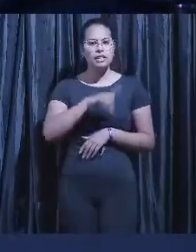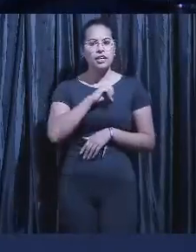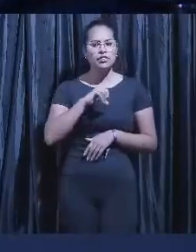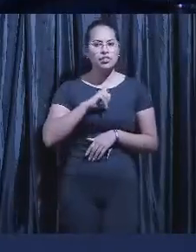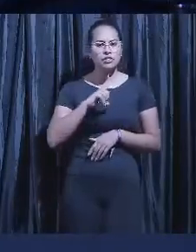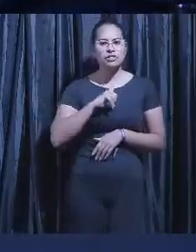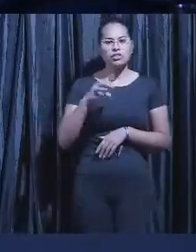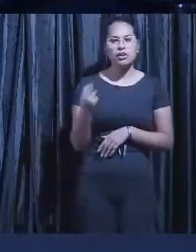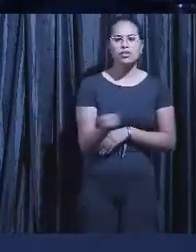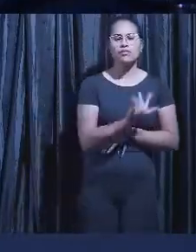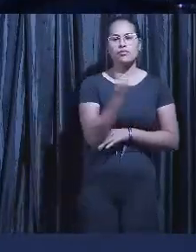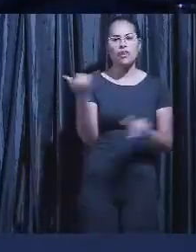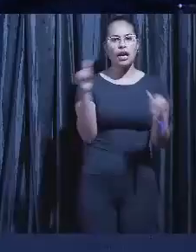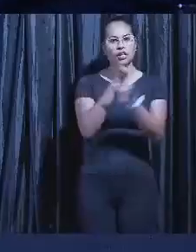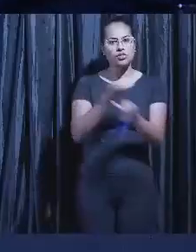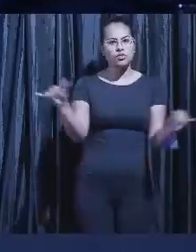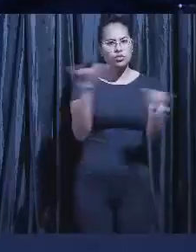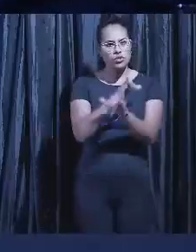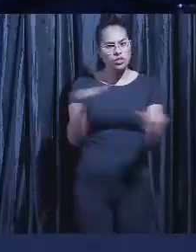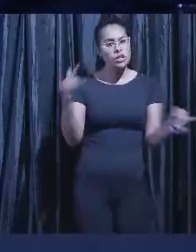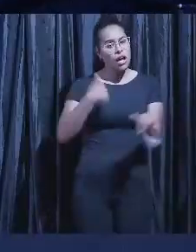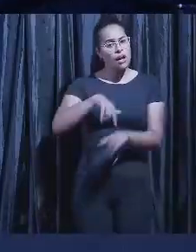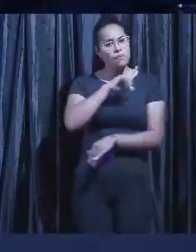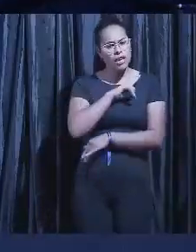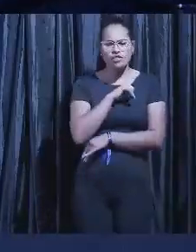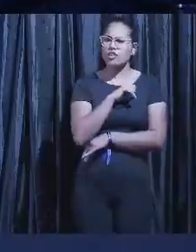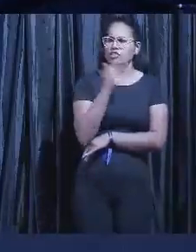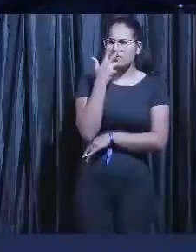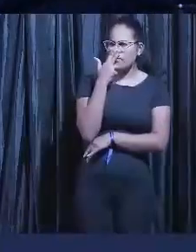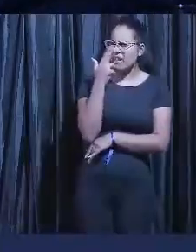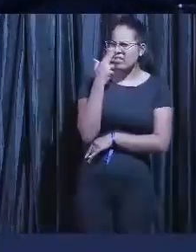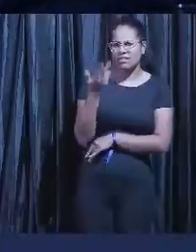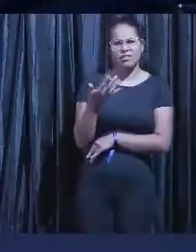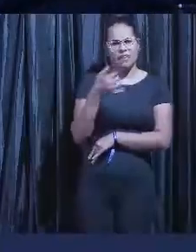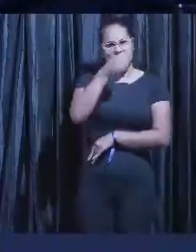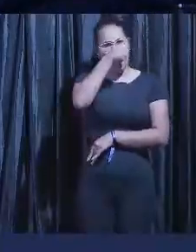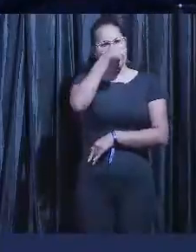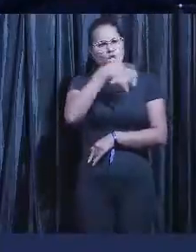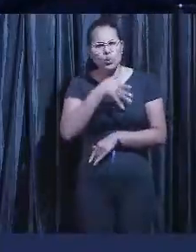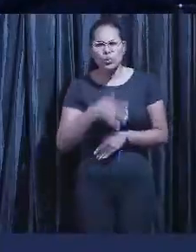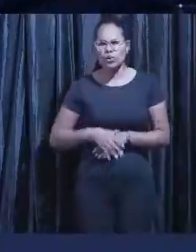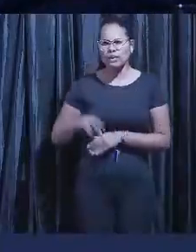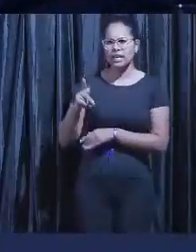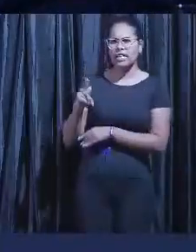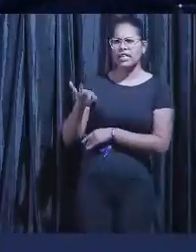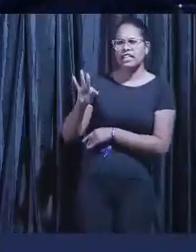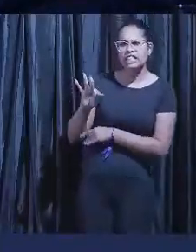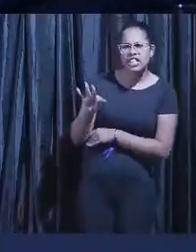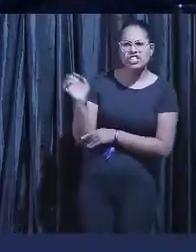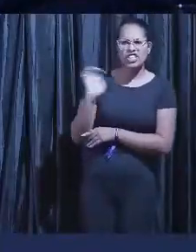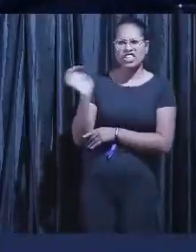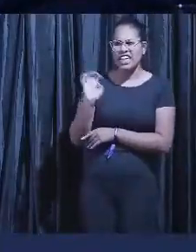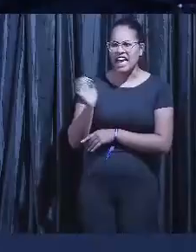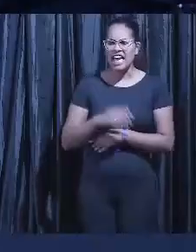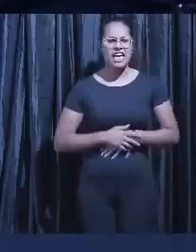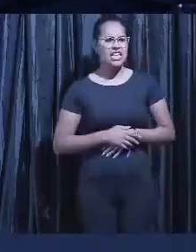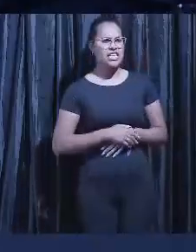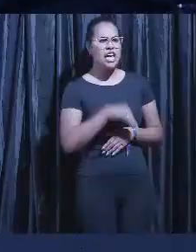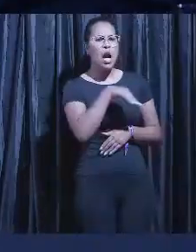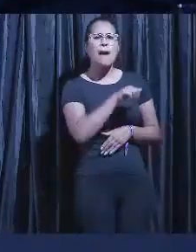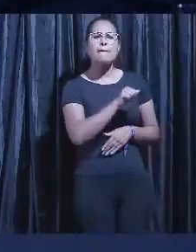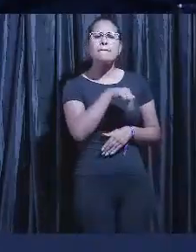de notícias que para a gente parecem absurdas, né? Como o kit gay, como a história lá da mamadeira, a vacina